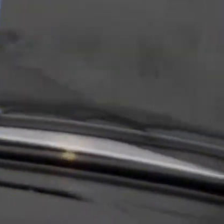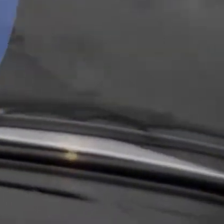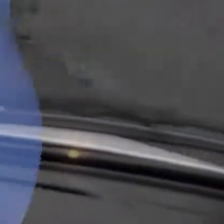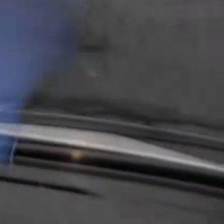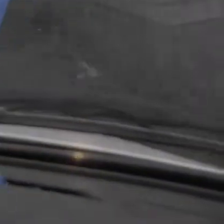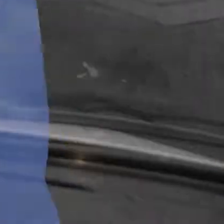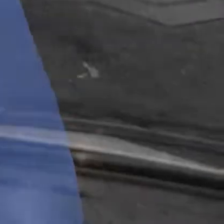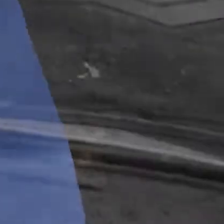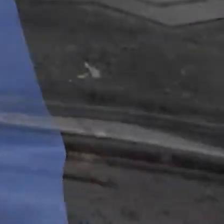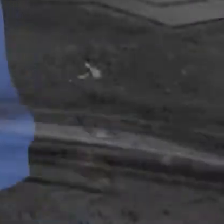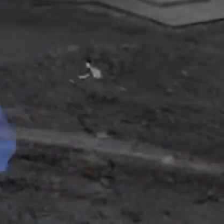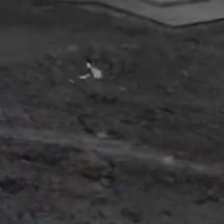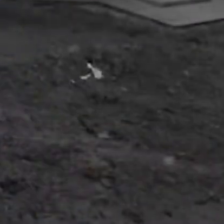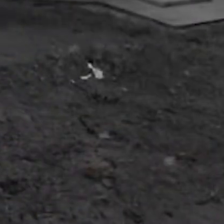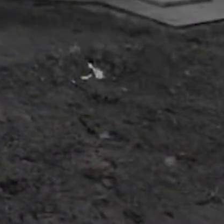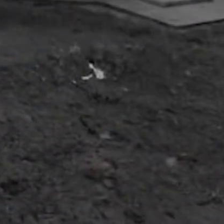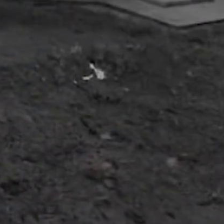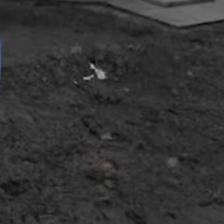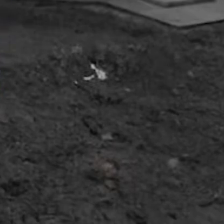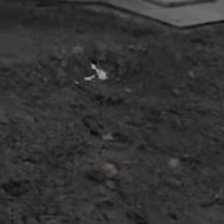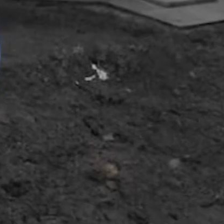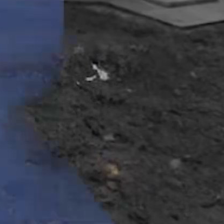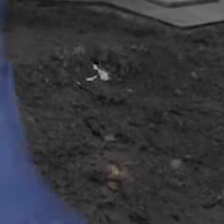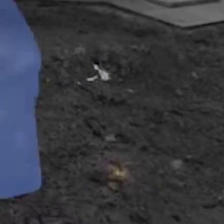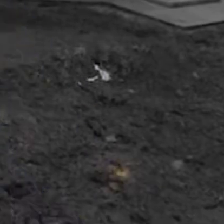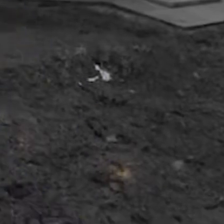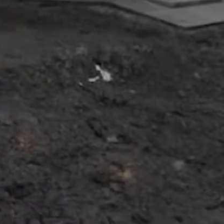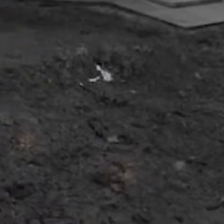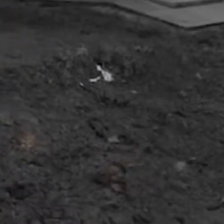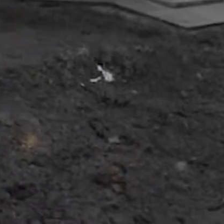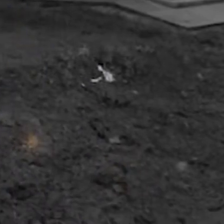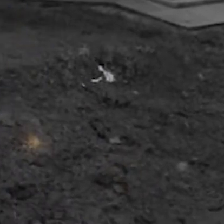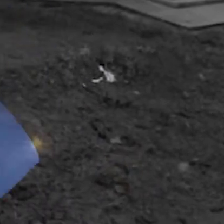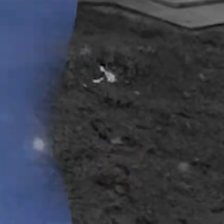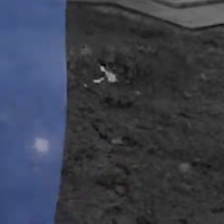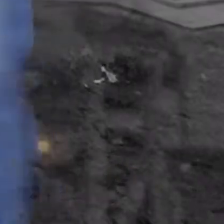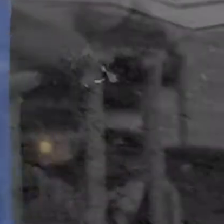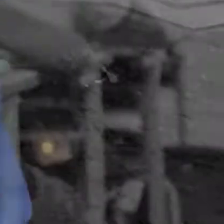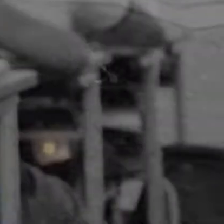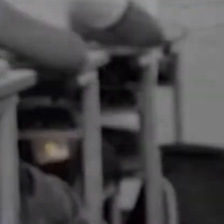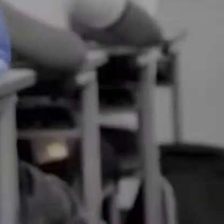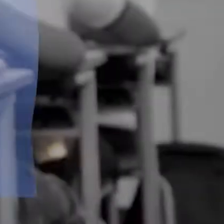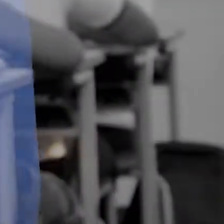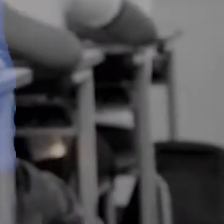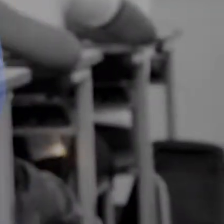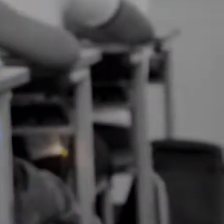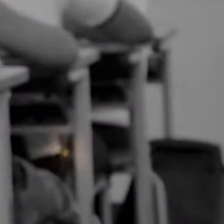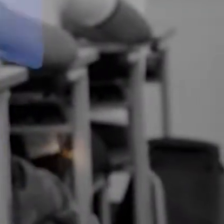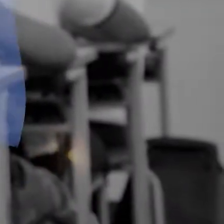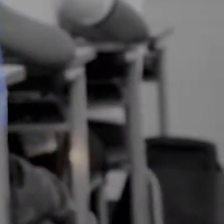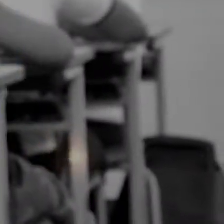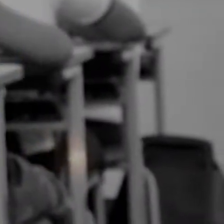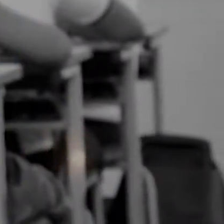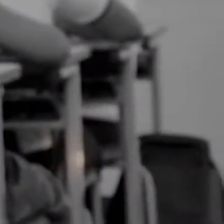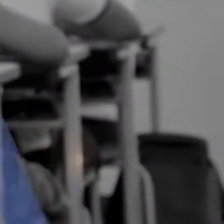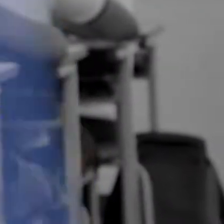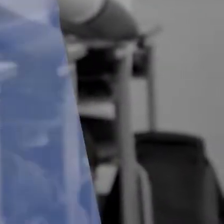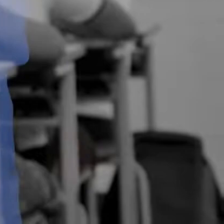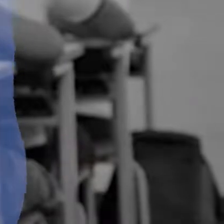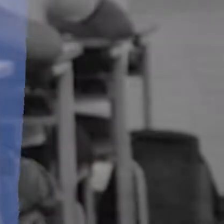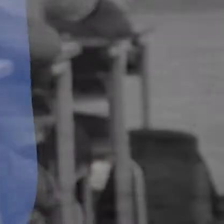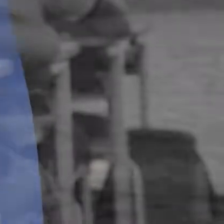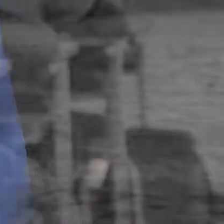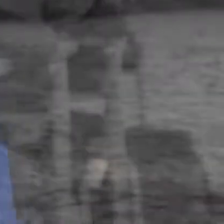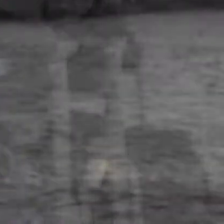Sidrolândia. Executou a primeira obra da Sanesul, no município de Rio Negro. Promoveu o abono salarial dos